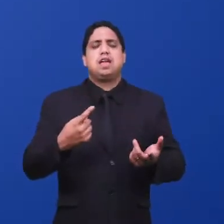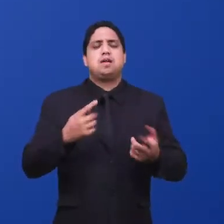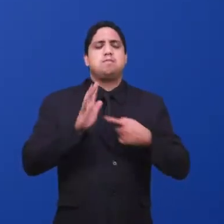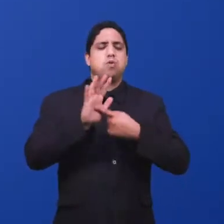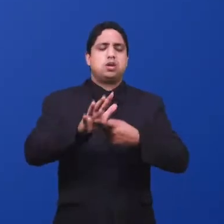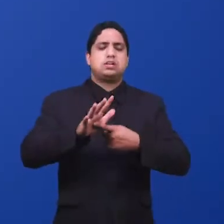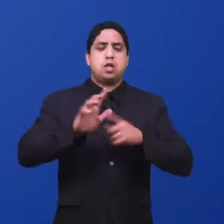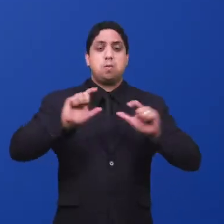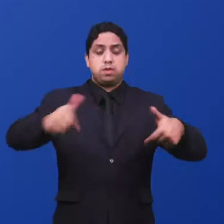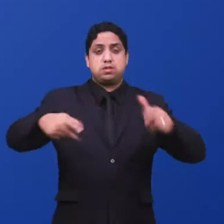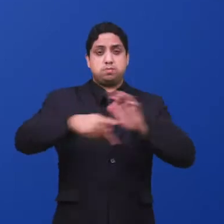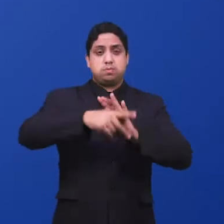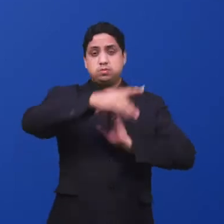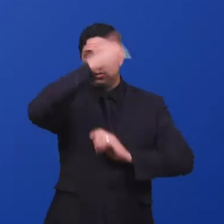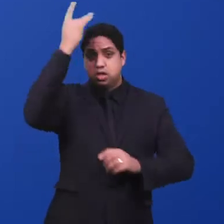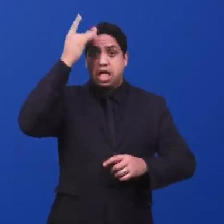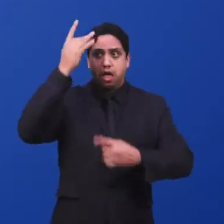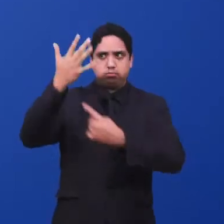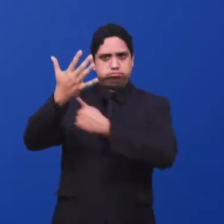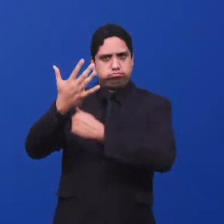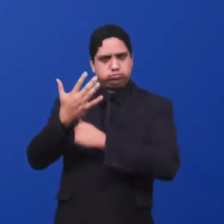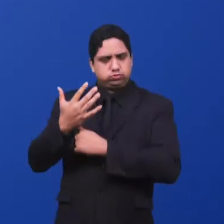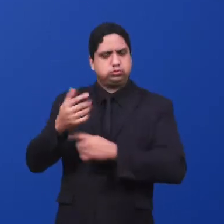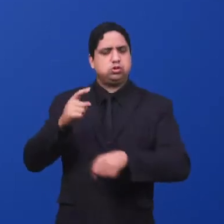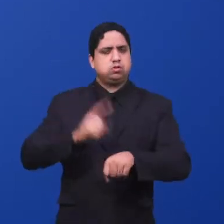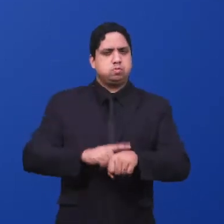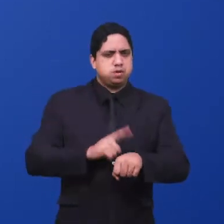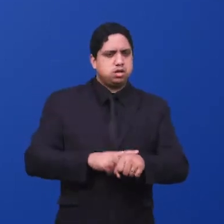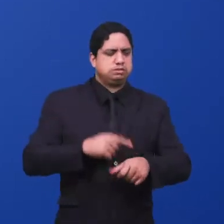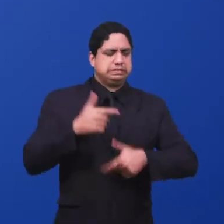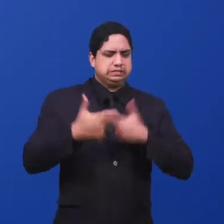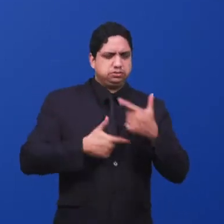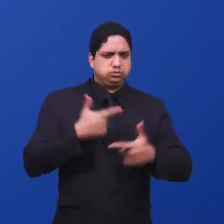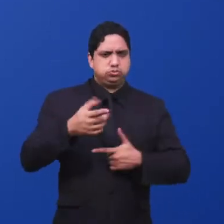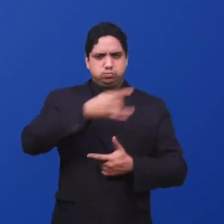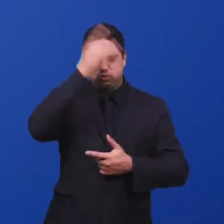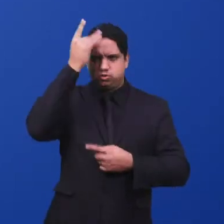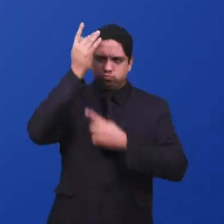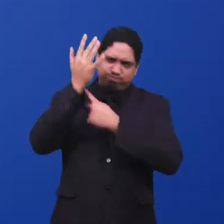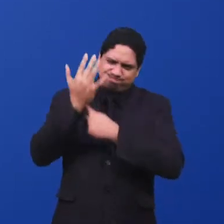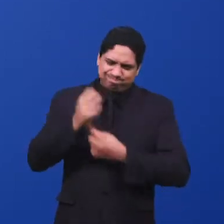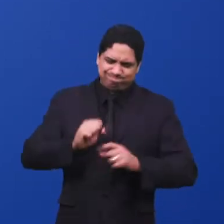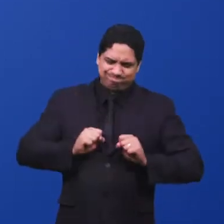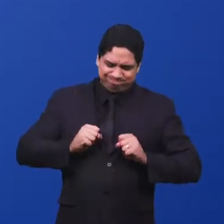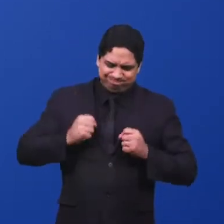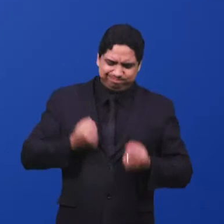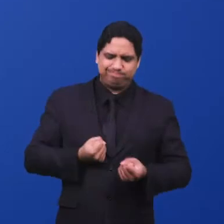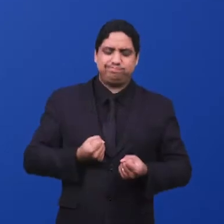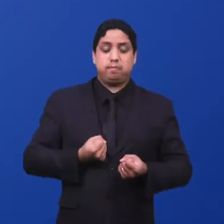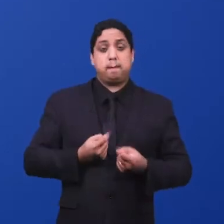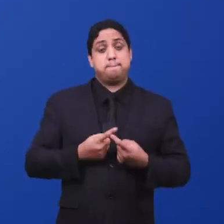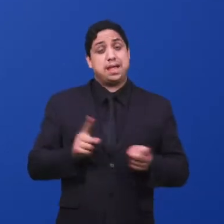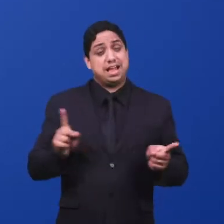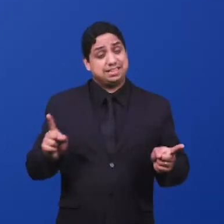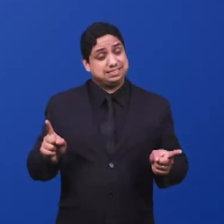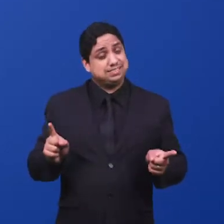que em meio às grandes oposições, nos dá condição de prosseguir com a nossa salvação.